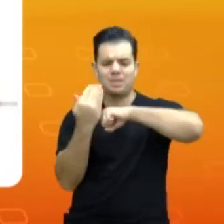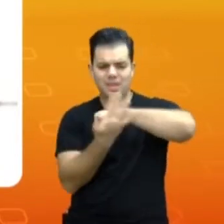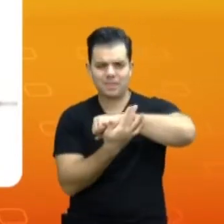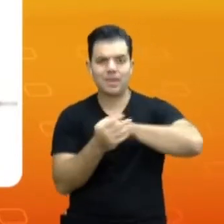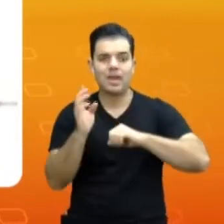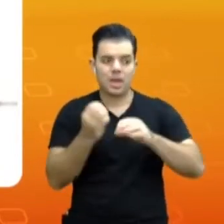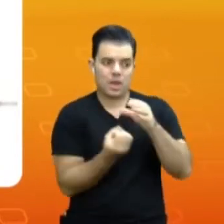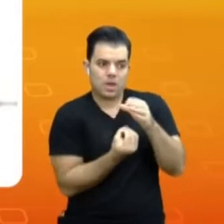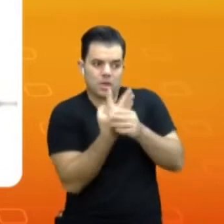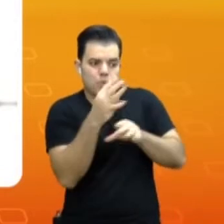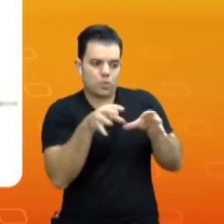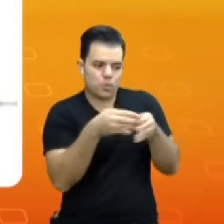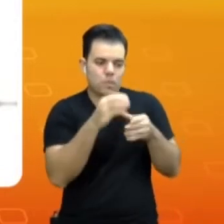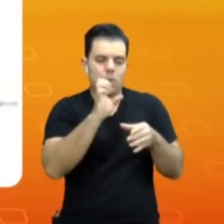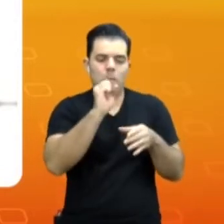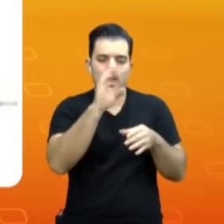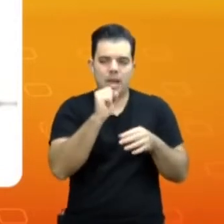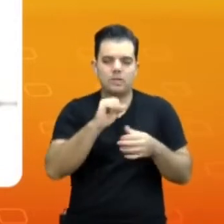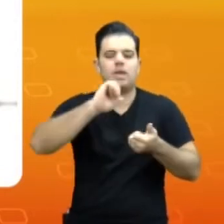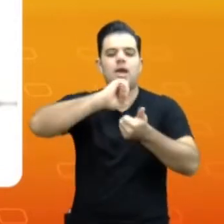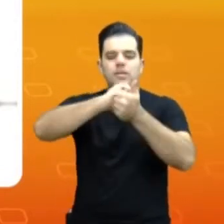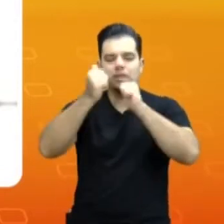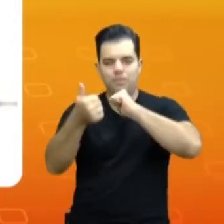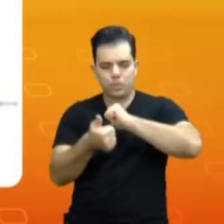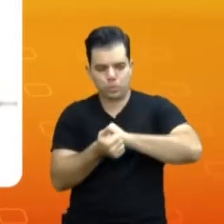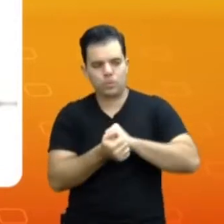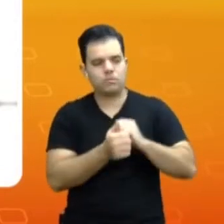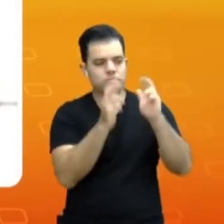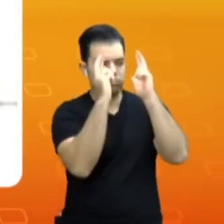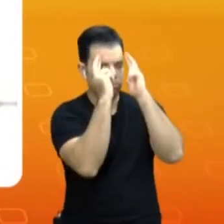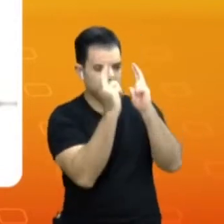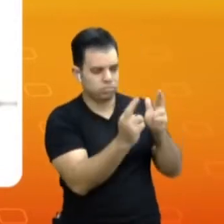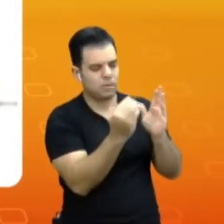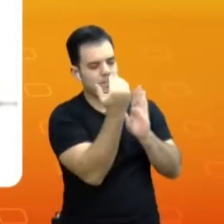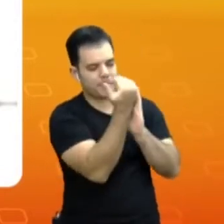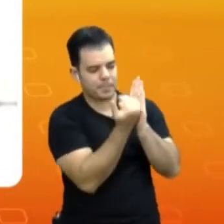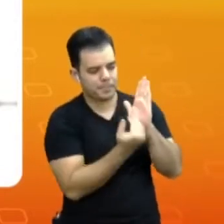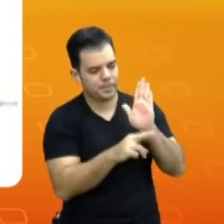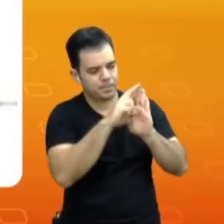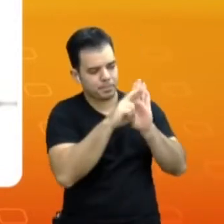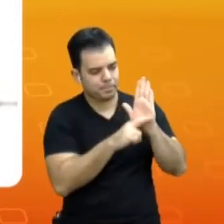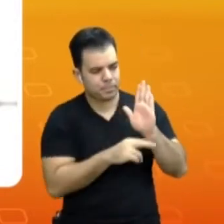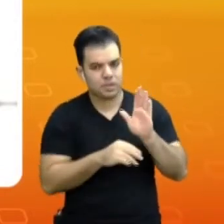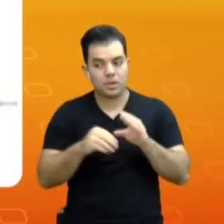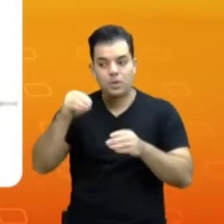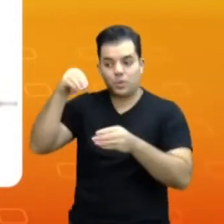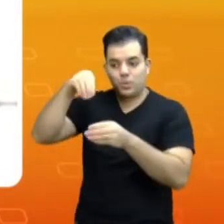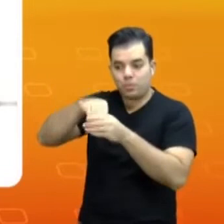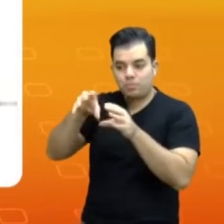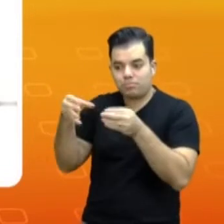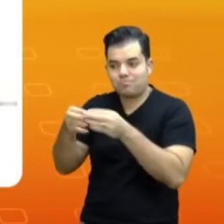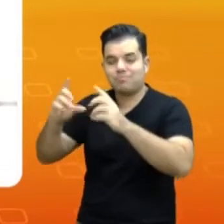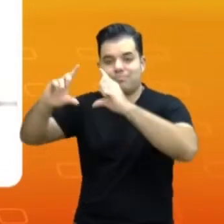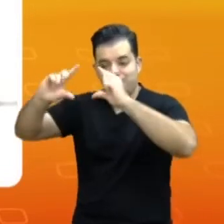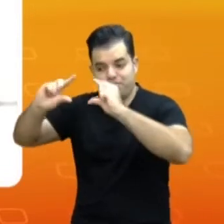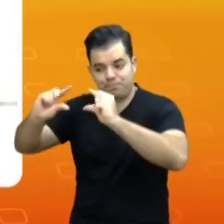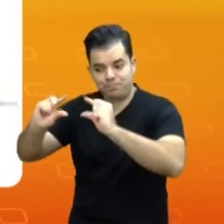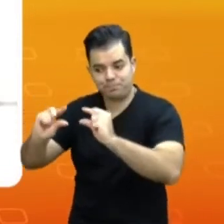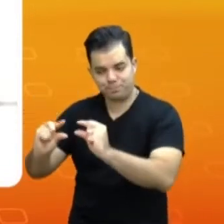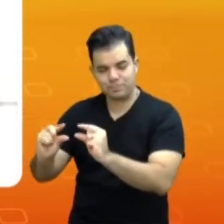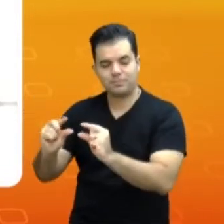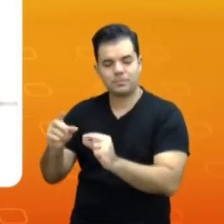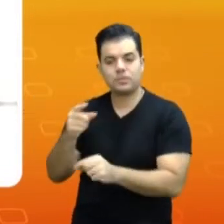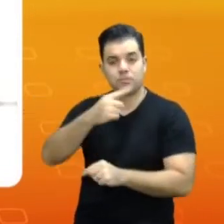construiu e a gente se adaptou a esse modelo. Então a equipe da Band ela teve muito otimizada lá dentro do processo. E